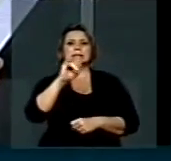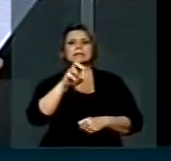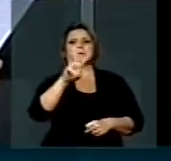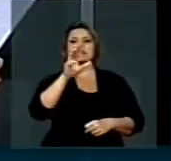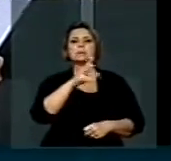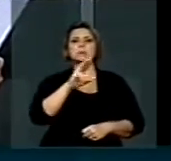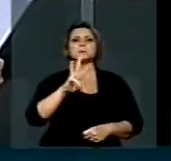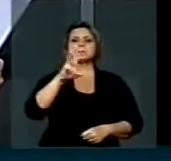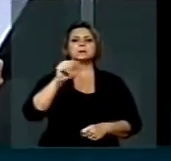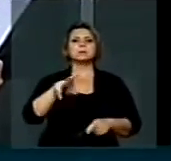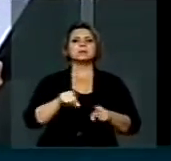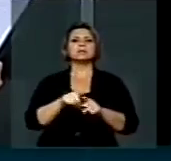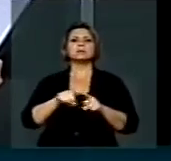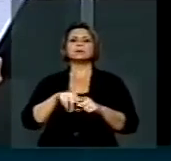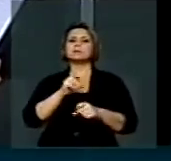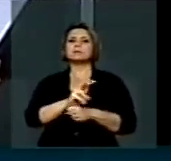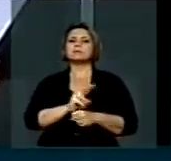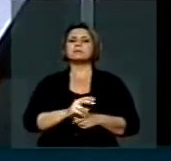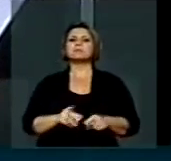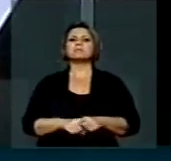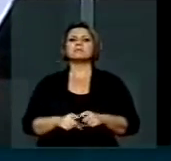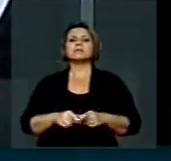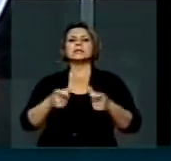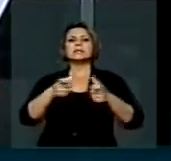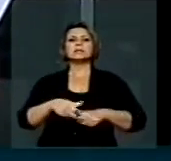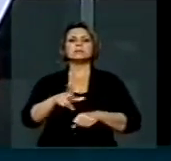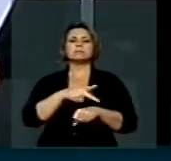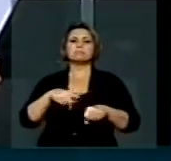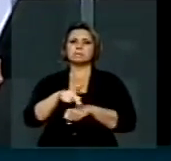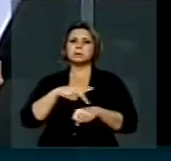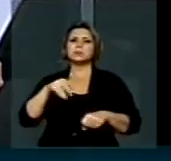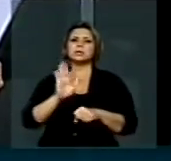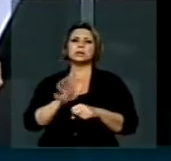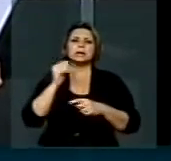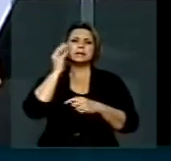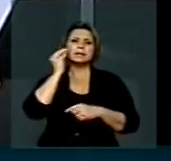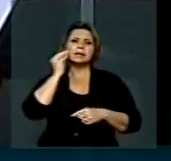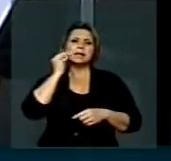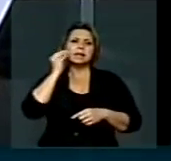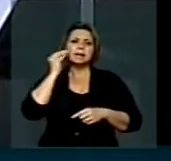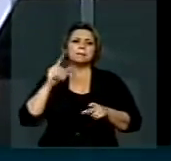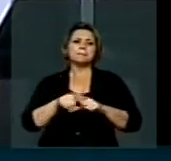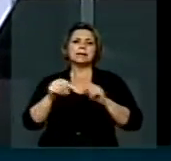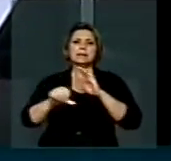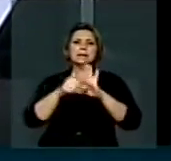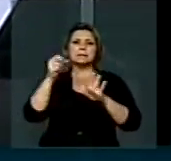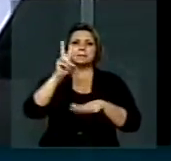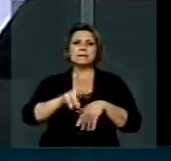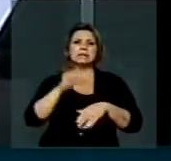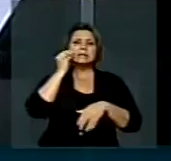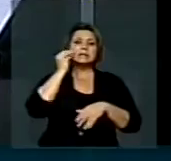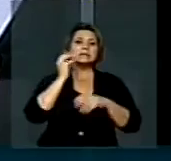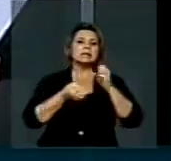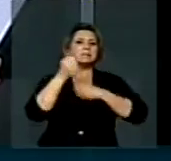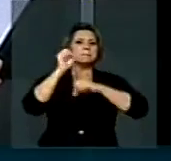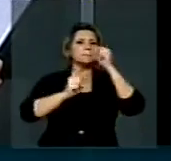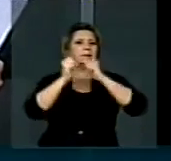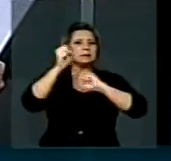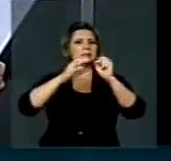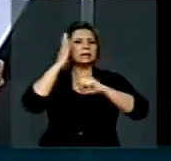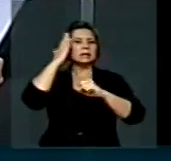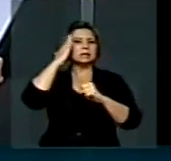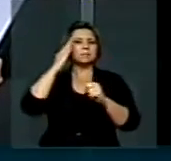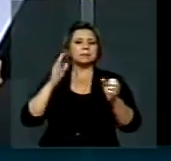nacionalistas e democratas chineses para Taiwan, o pequeno país, que já havia experimentado um primeiro momento de industrialização, já dispunha